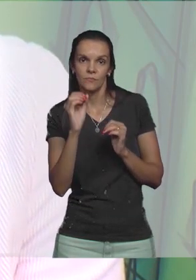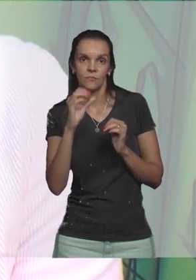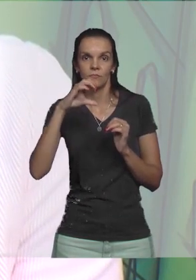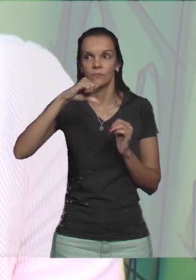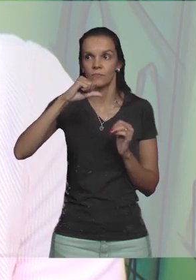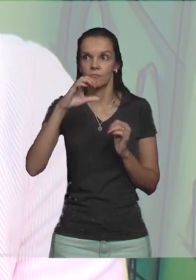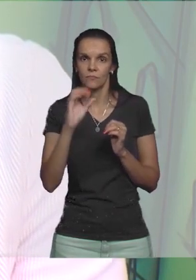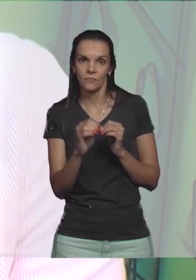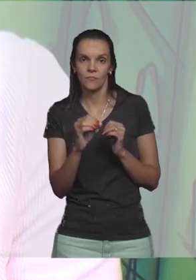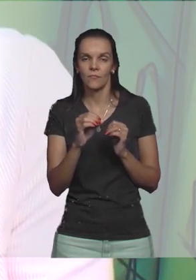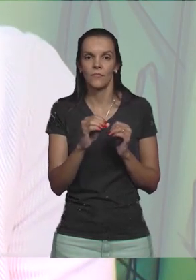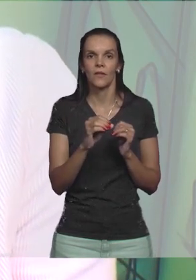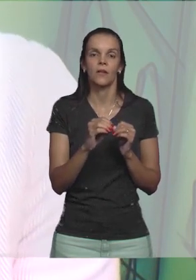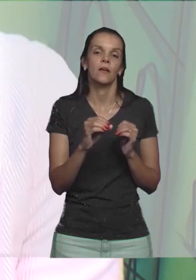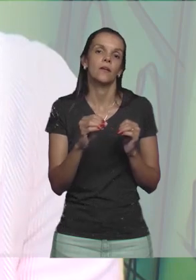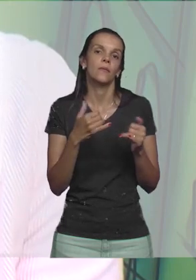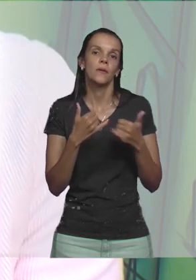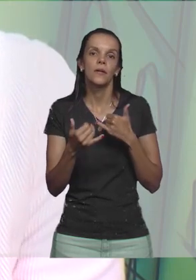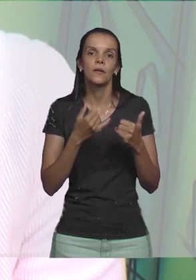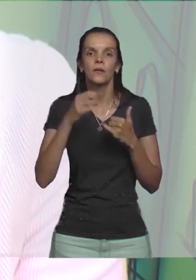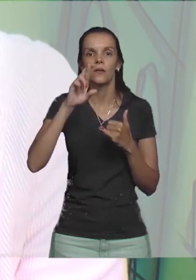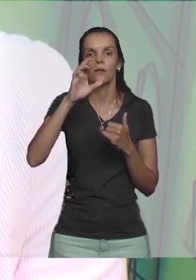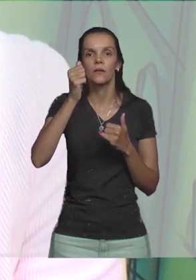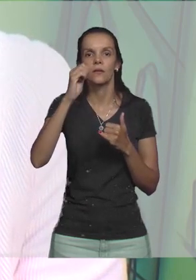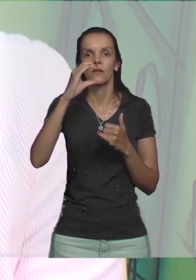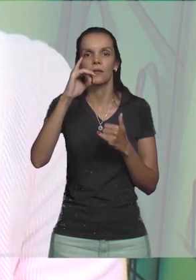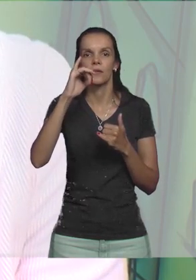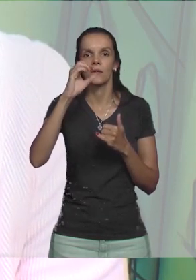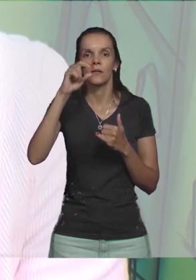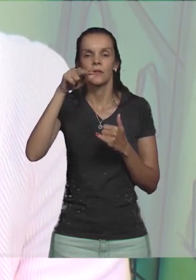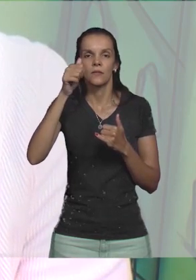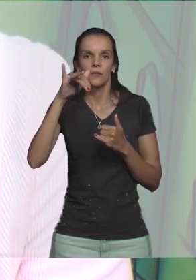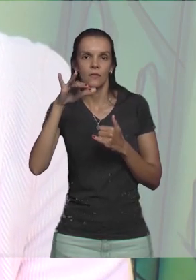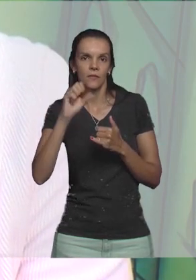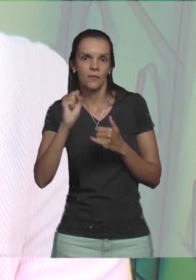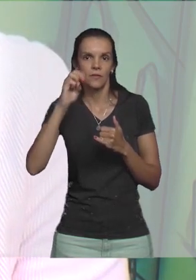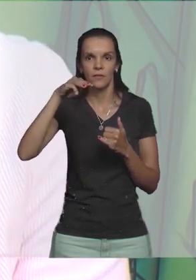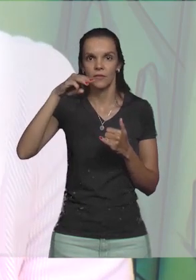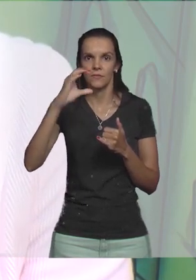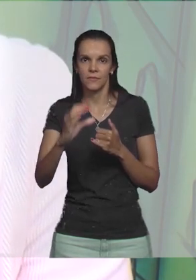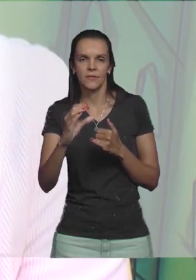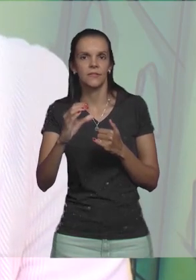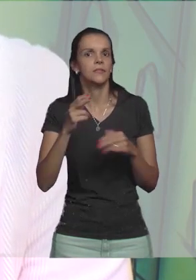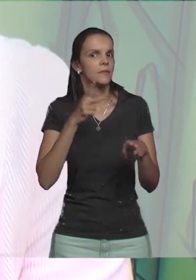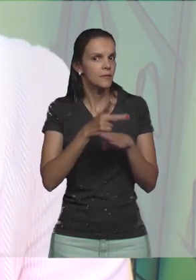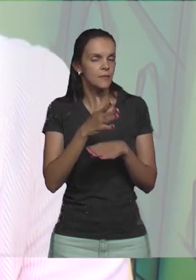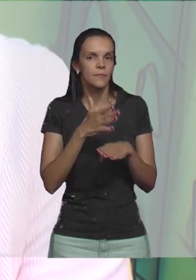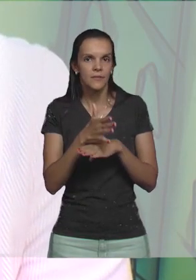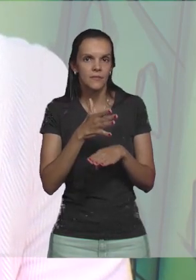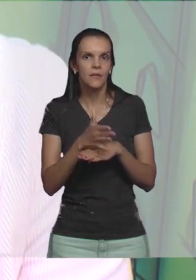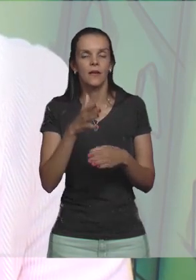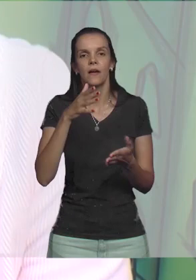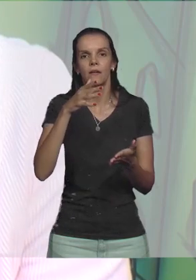Racionais MCs que lutaram muito, enfim, pela presença do negro na universidade, falaram muito